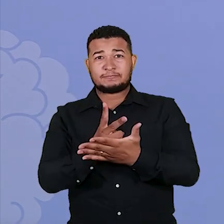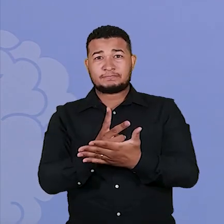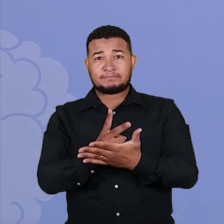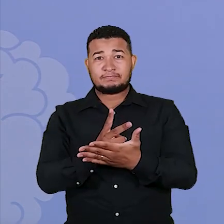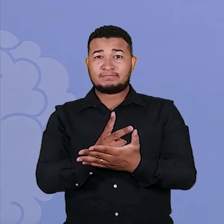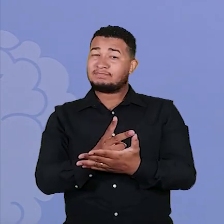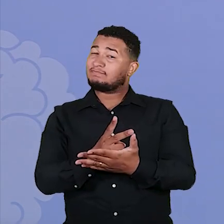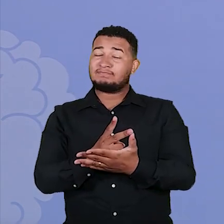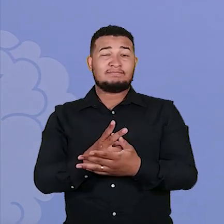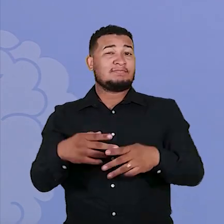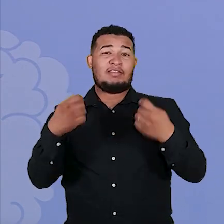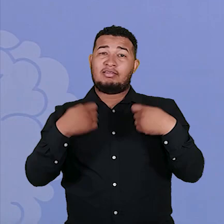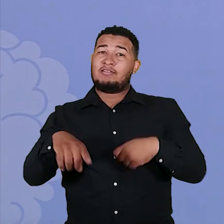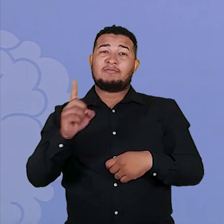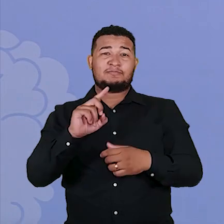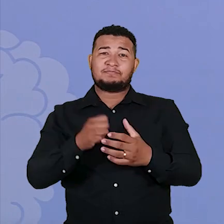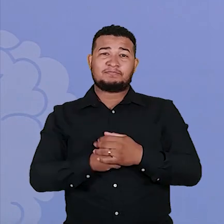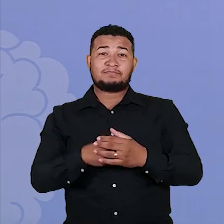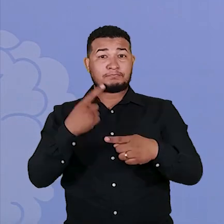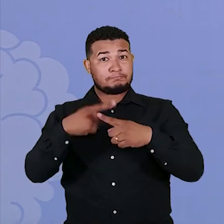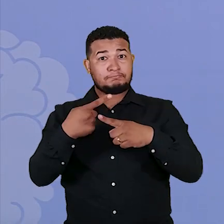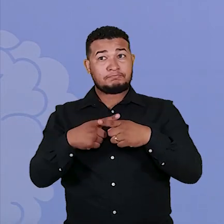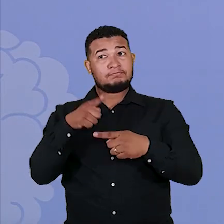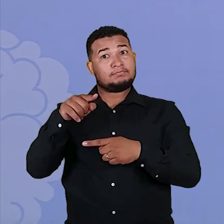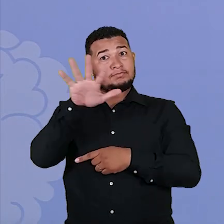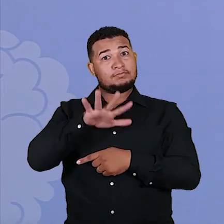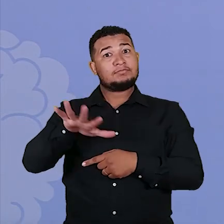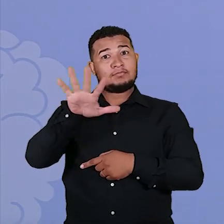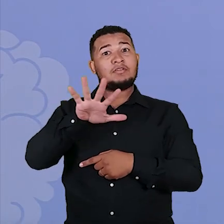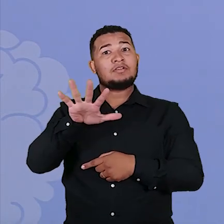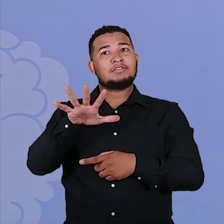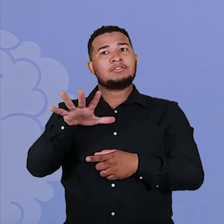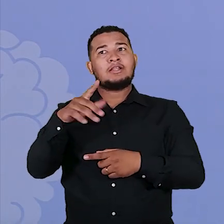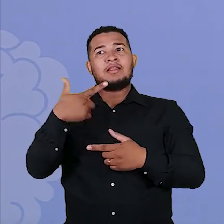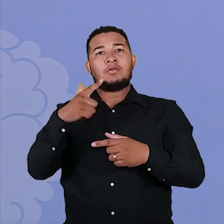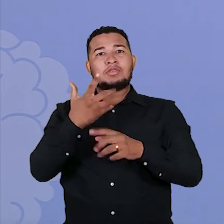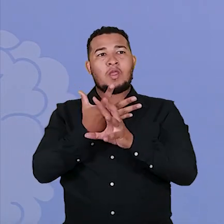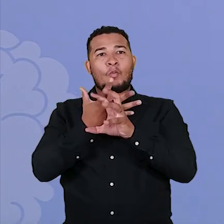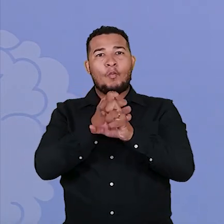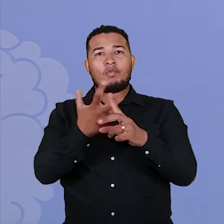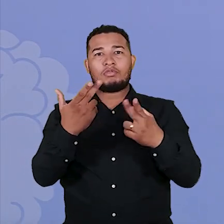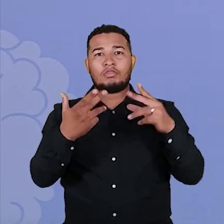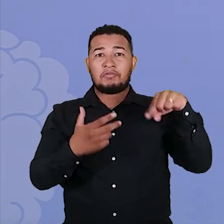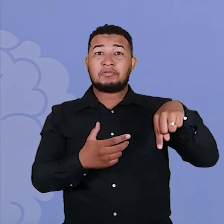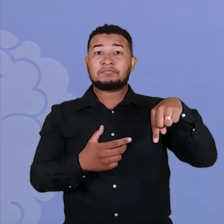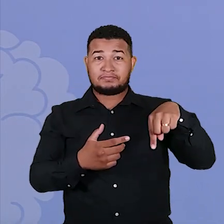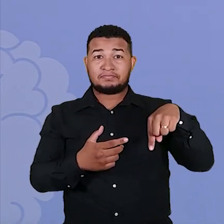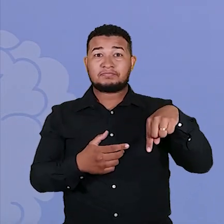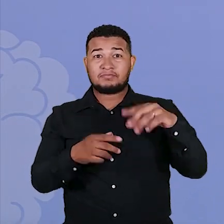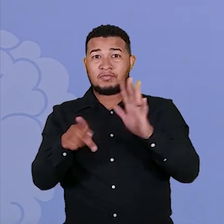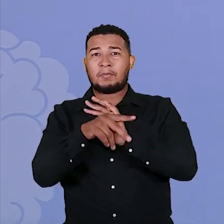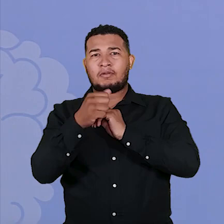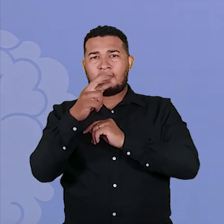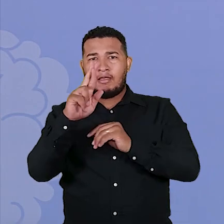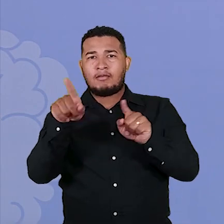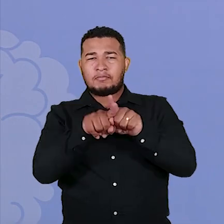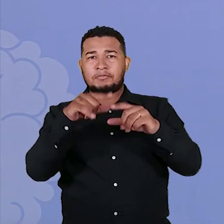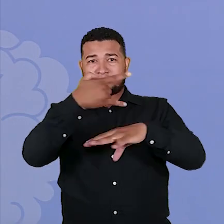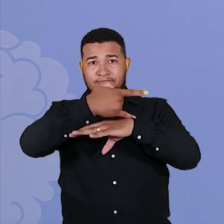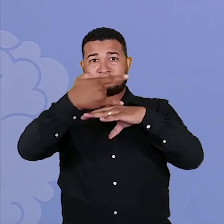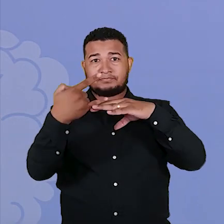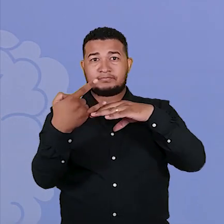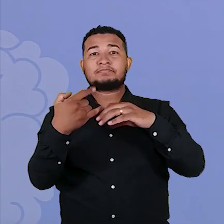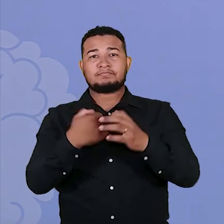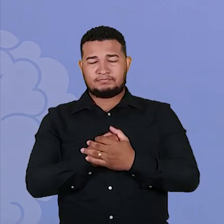força de ter mais essa força não precisa porque no espaço ele não vai ter o atrito que ele encontra aqui com o